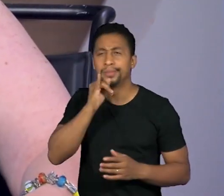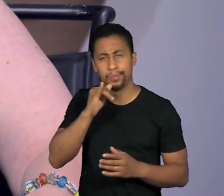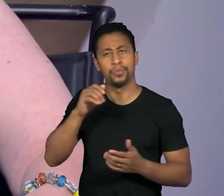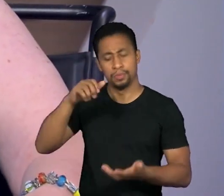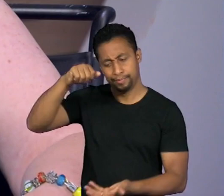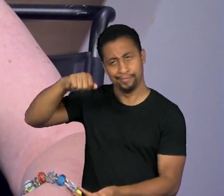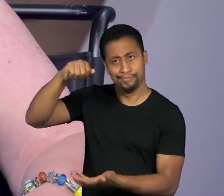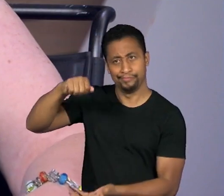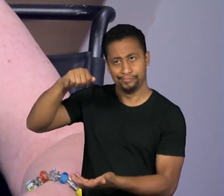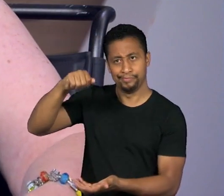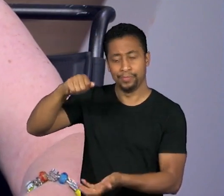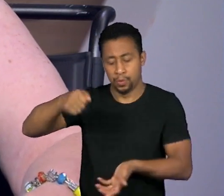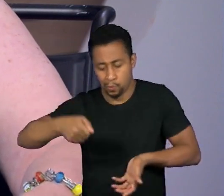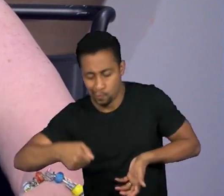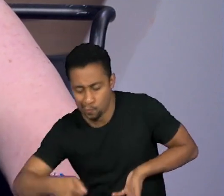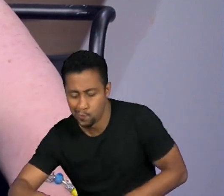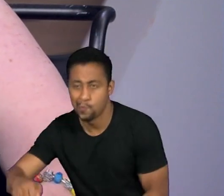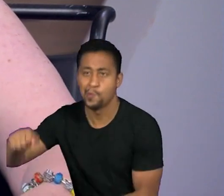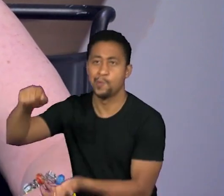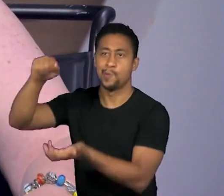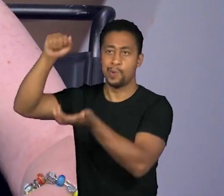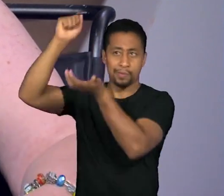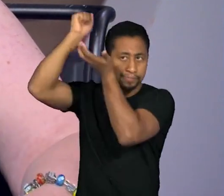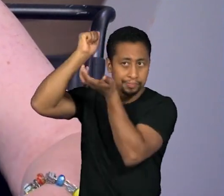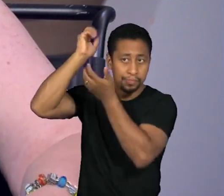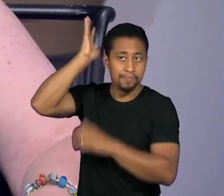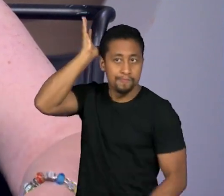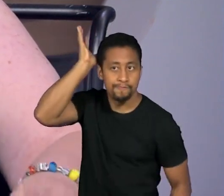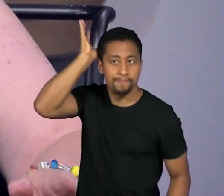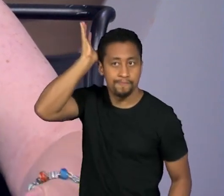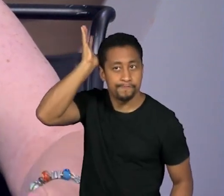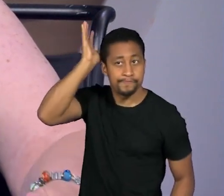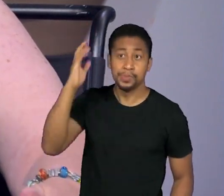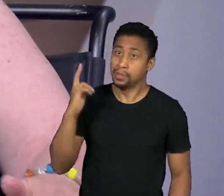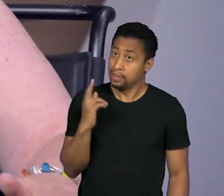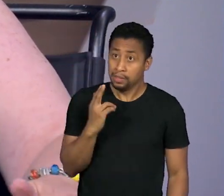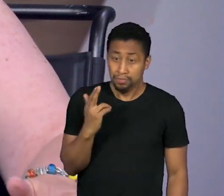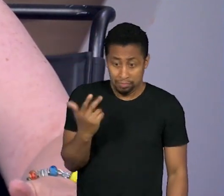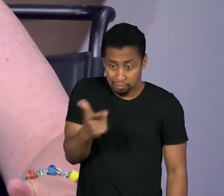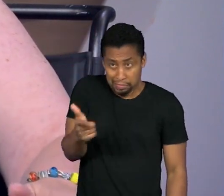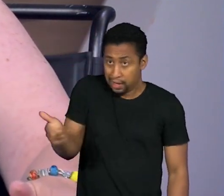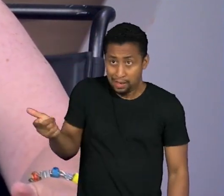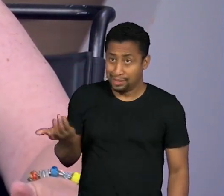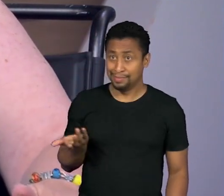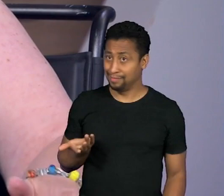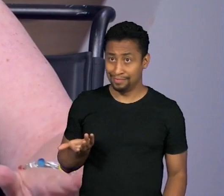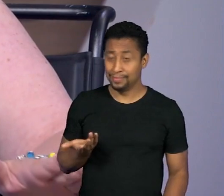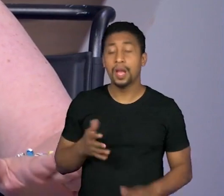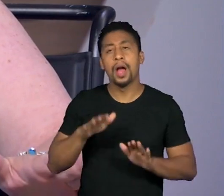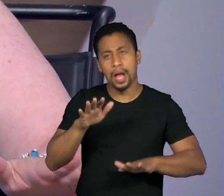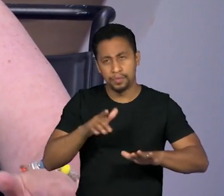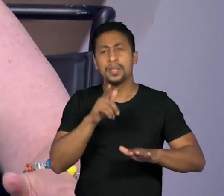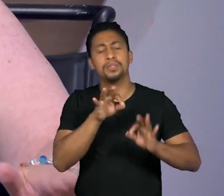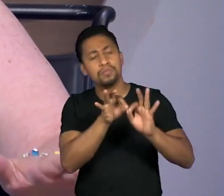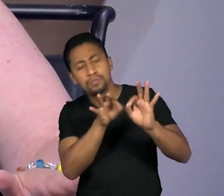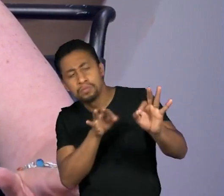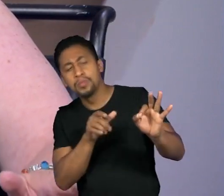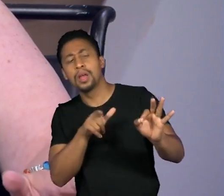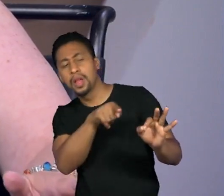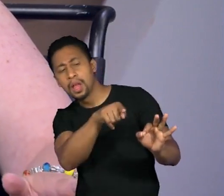cabeça, e a qualidade dessa água também. Uma coisa é ter água, outra coisa é ter água de